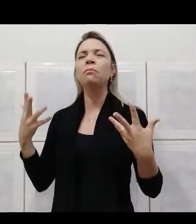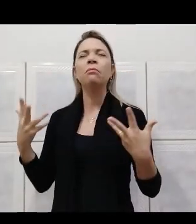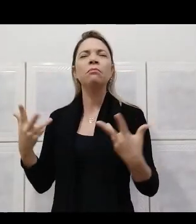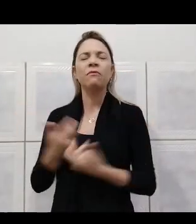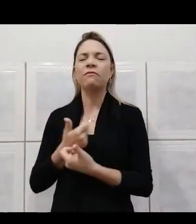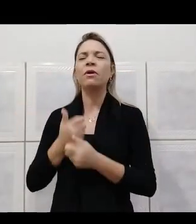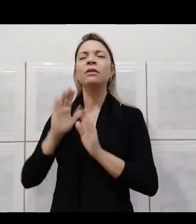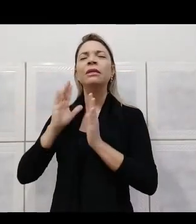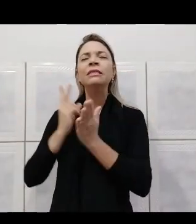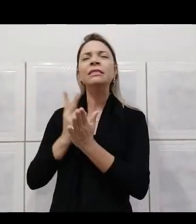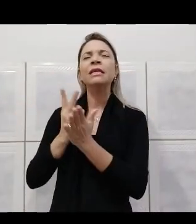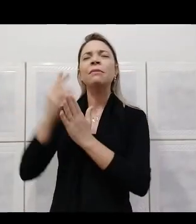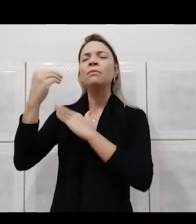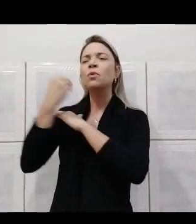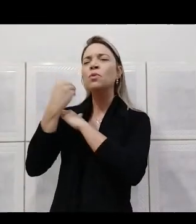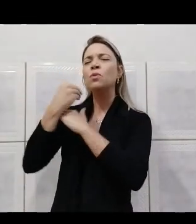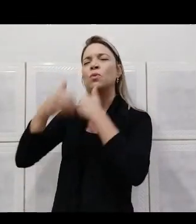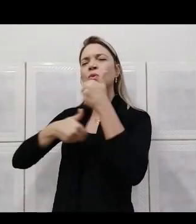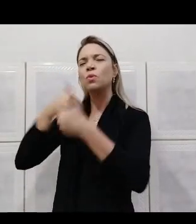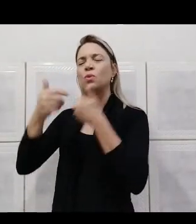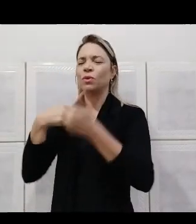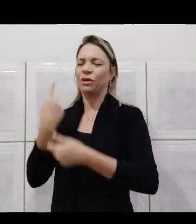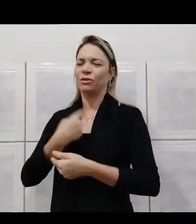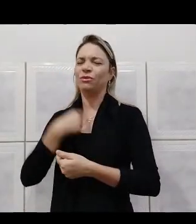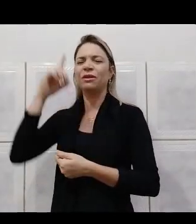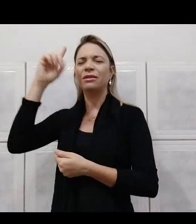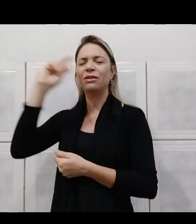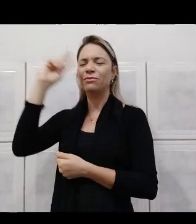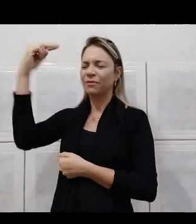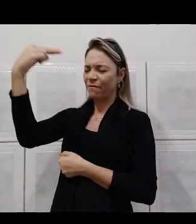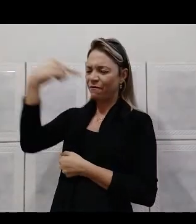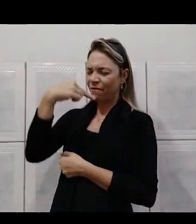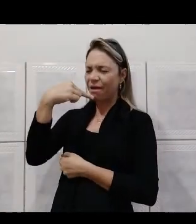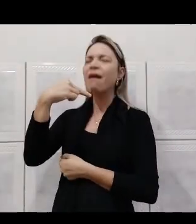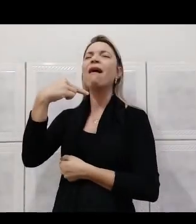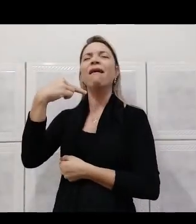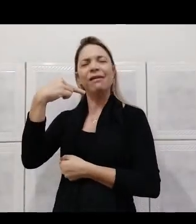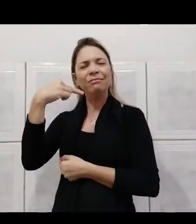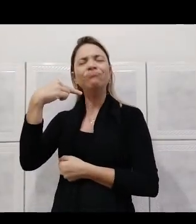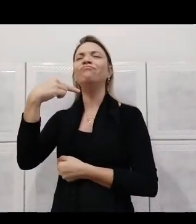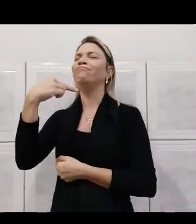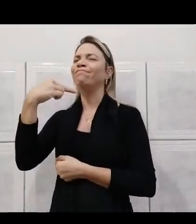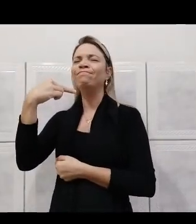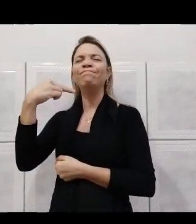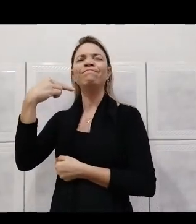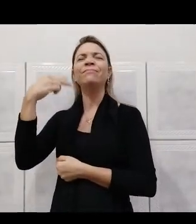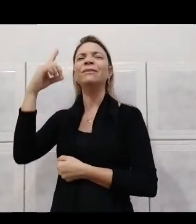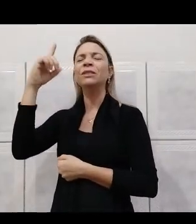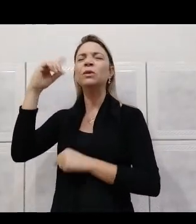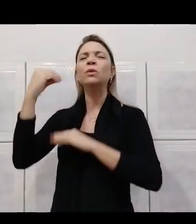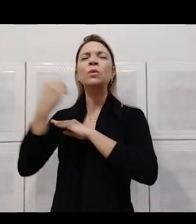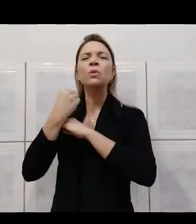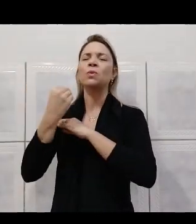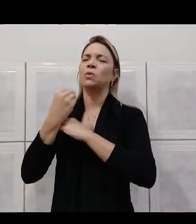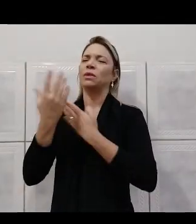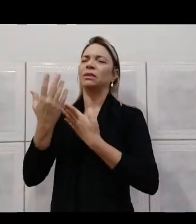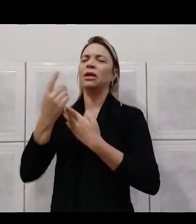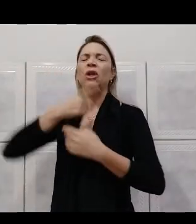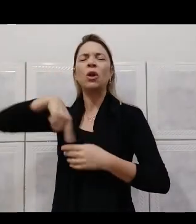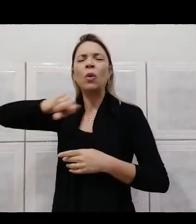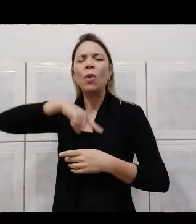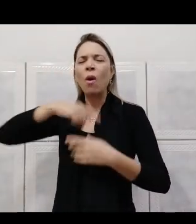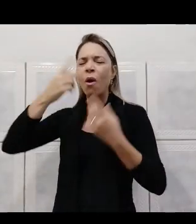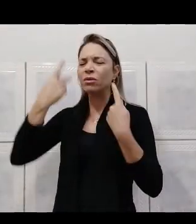importa conosco, que se inclina, ó Deus, até a nossa condição humana, frágil, limitada, para